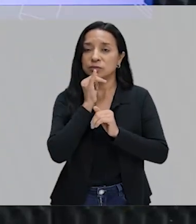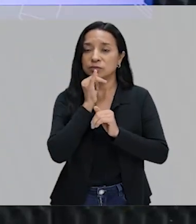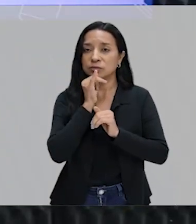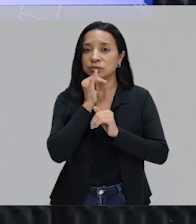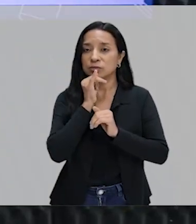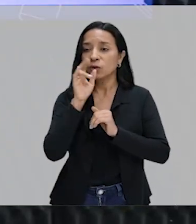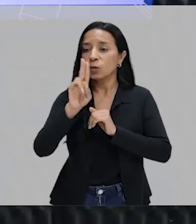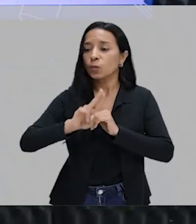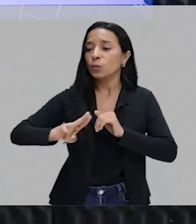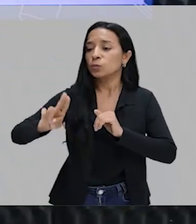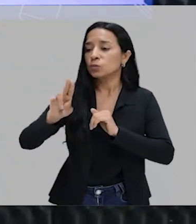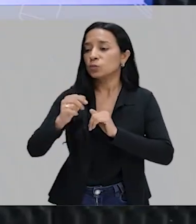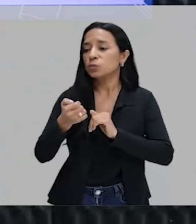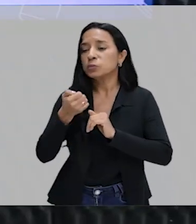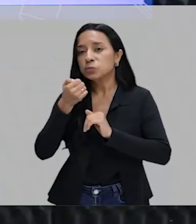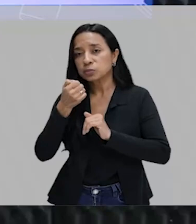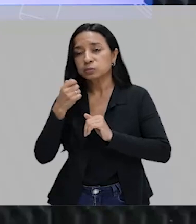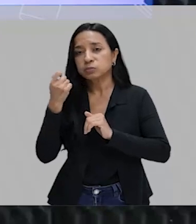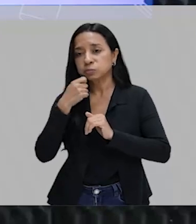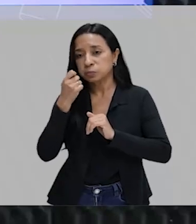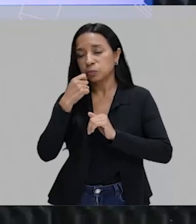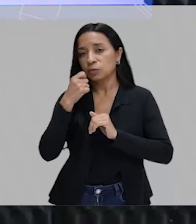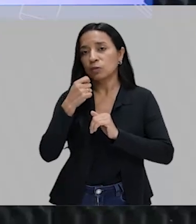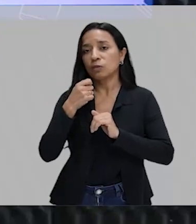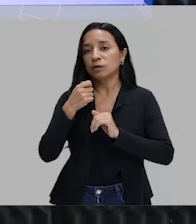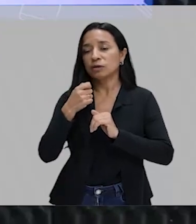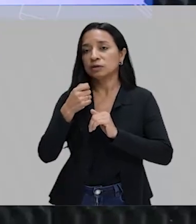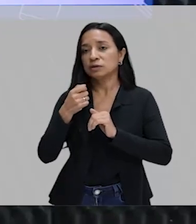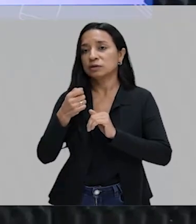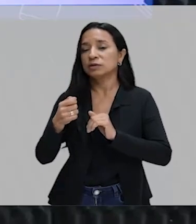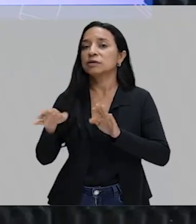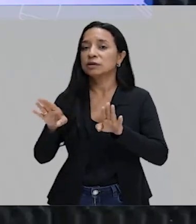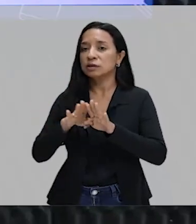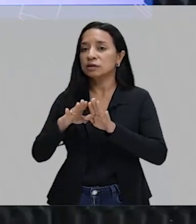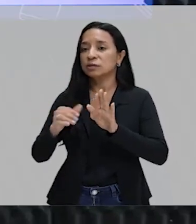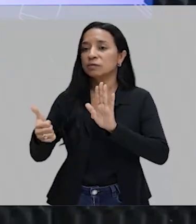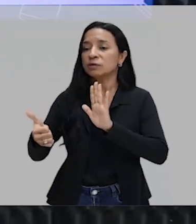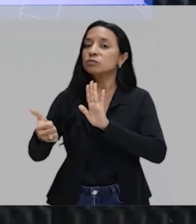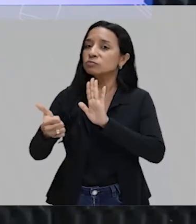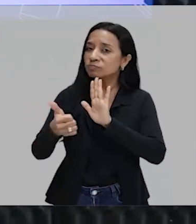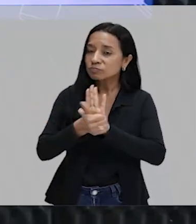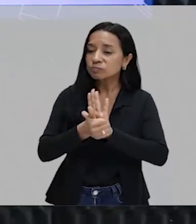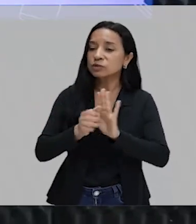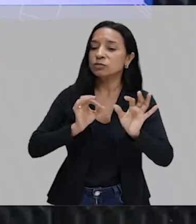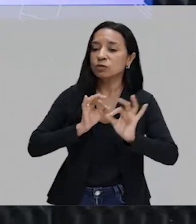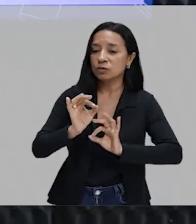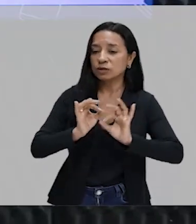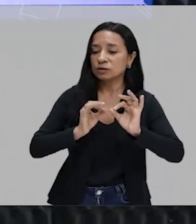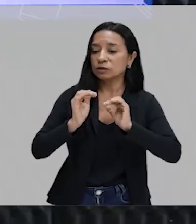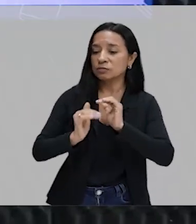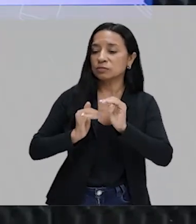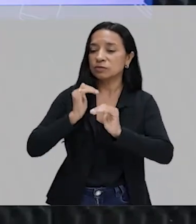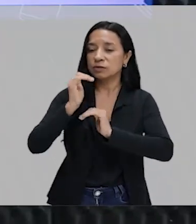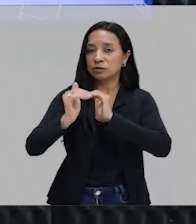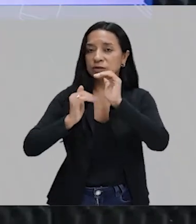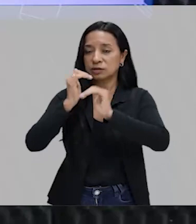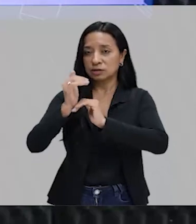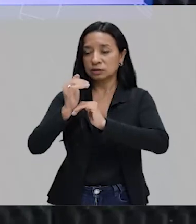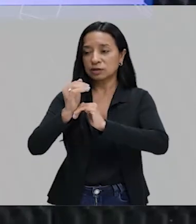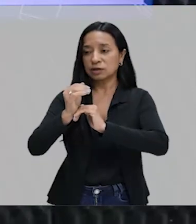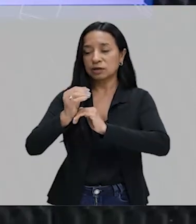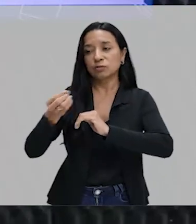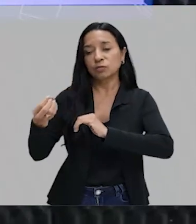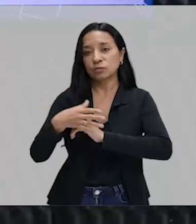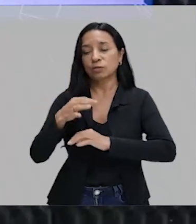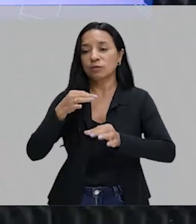do consumo de drogas, do crime organizado, que vai crescer dentro dessa nova ordem. Então, por isso